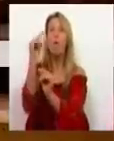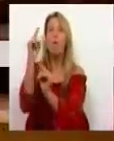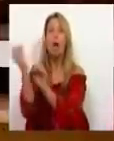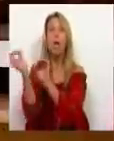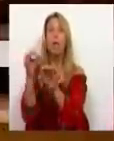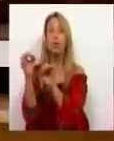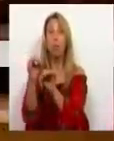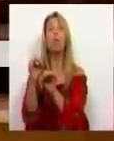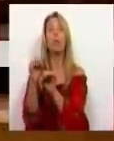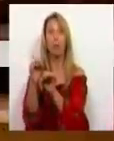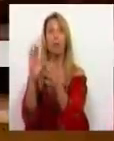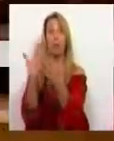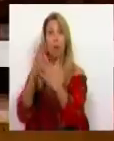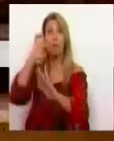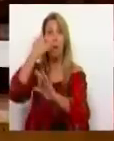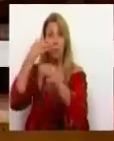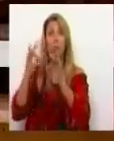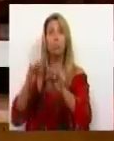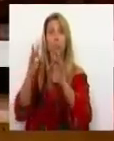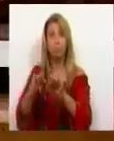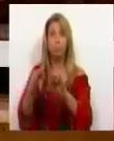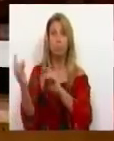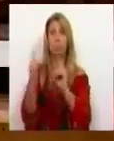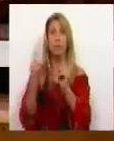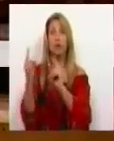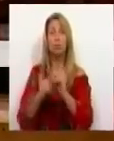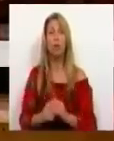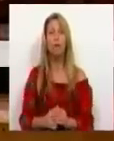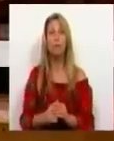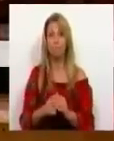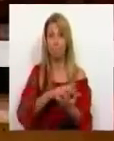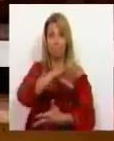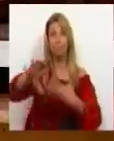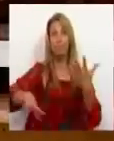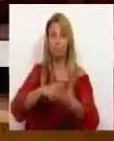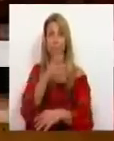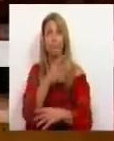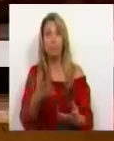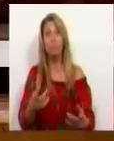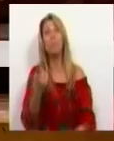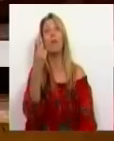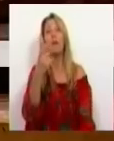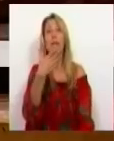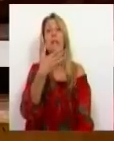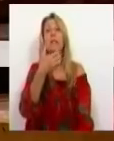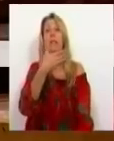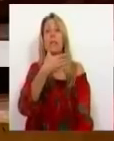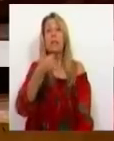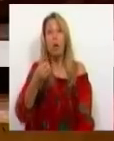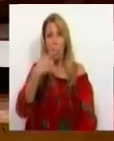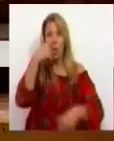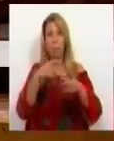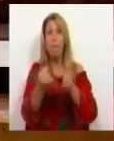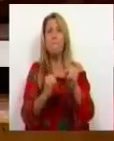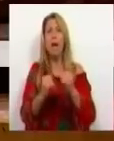veio a comprometer drasticamente a operação do transporte. Caos é ainda a falta de 150 maquinistas no Metropolitano de